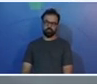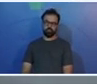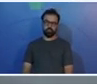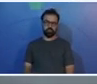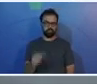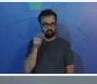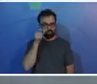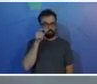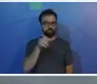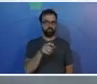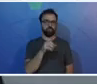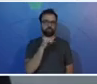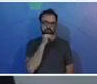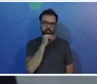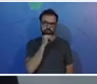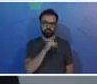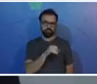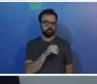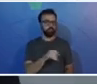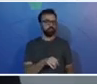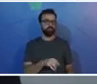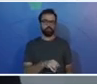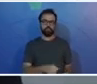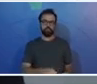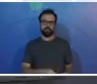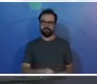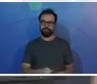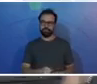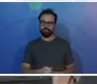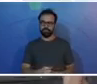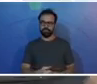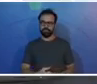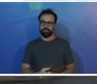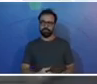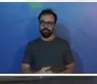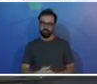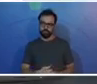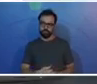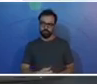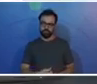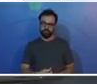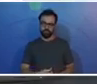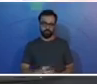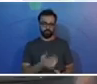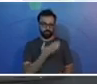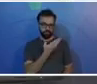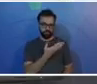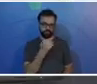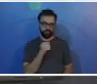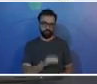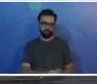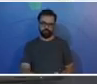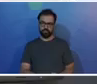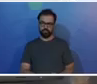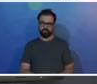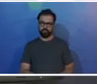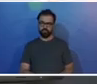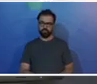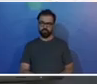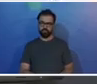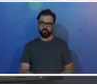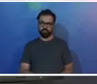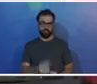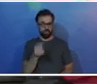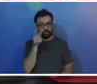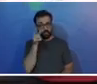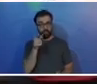Veja alguns exemplos de quantos impostos representam no preço dos produtos. Foi o que nós estávamos estudando. Viu